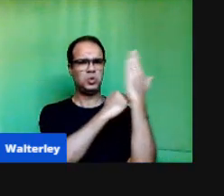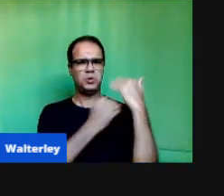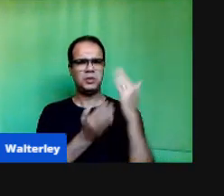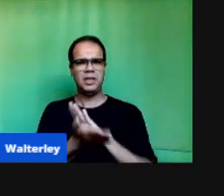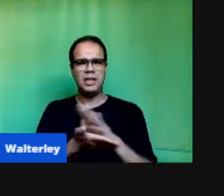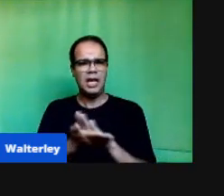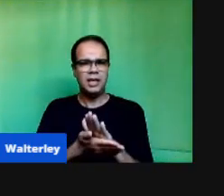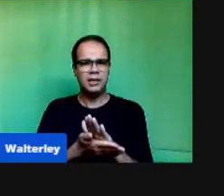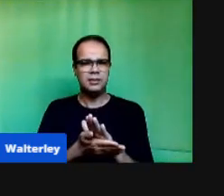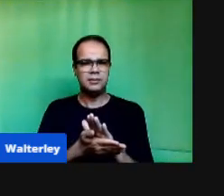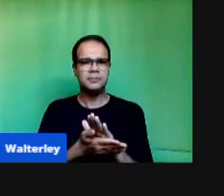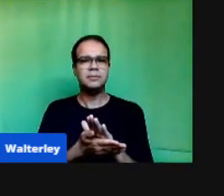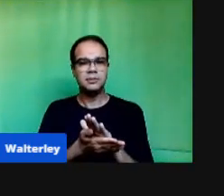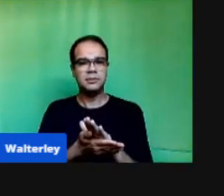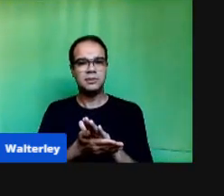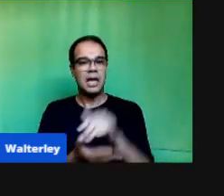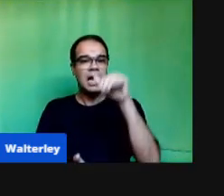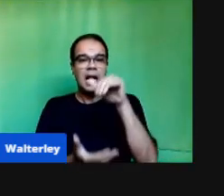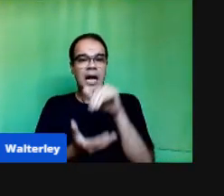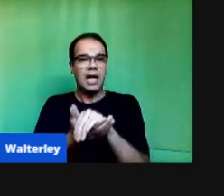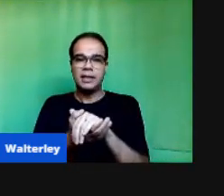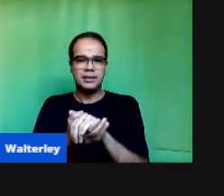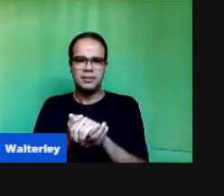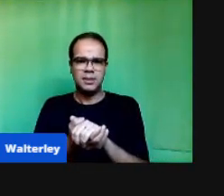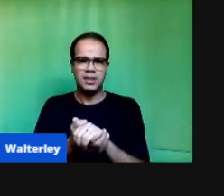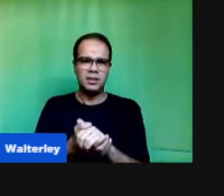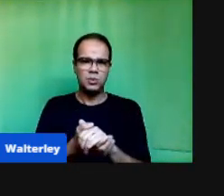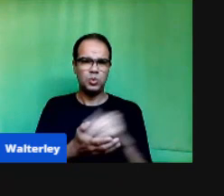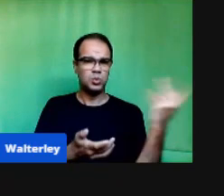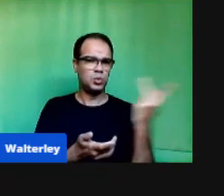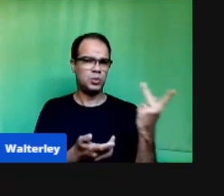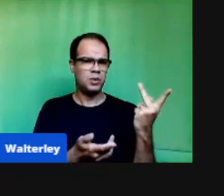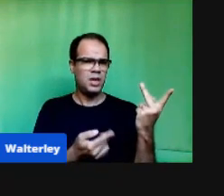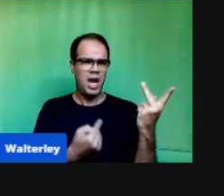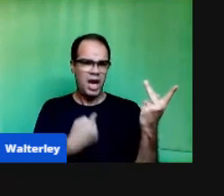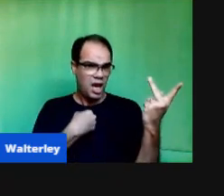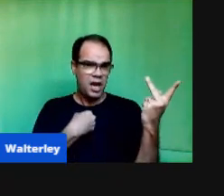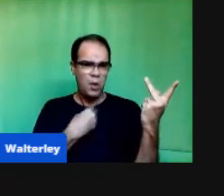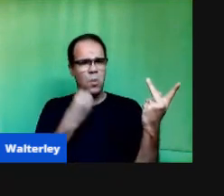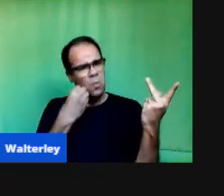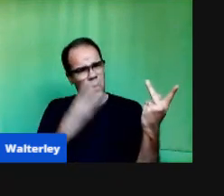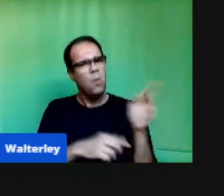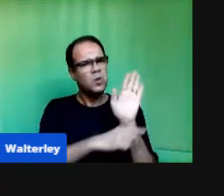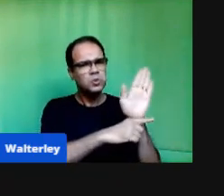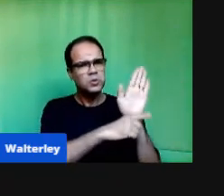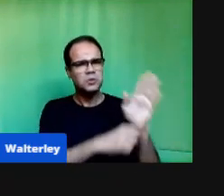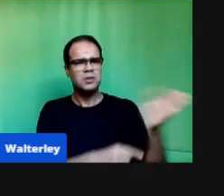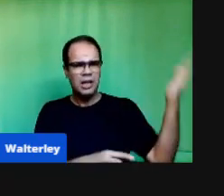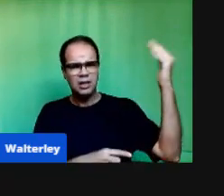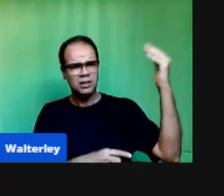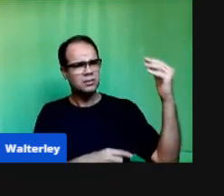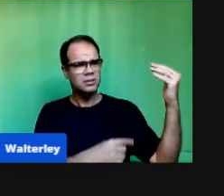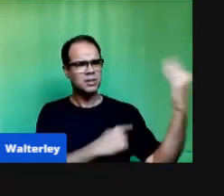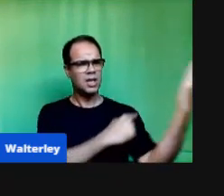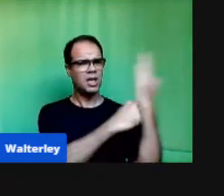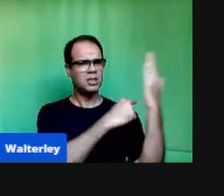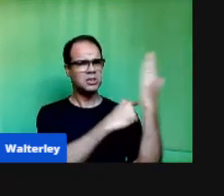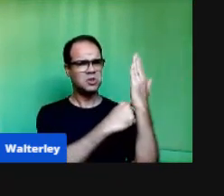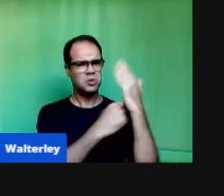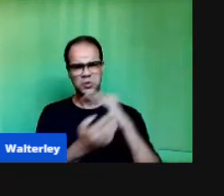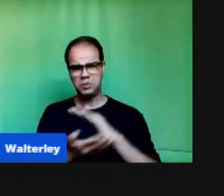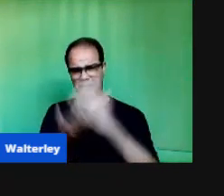tenho culpa, eu faço de tudo por ela. A minha carreira tá ruim porque os meus pais não me deram